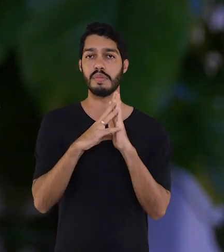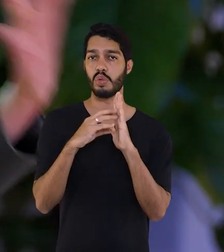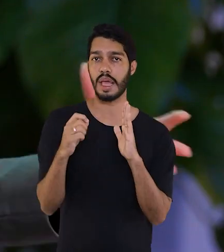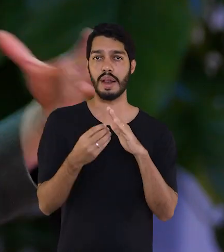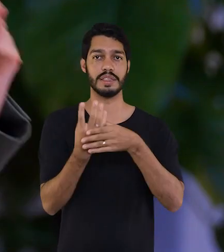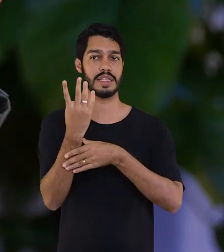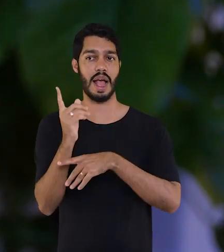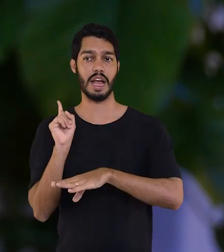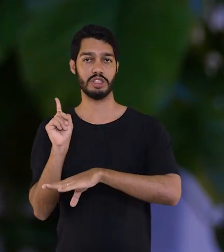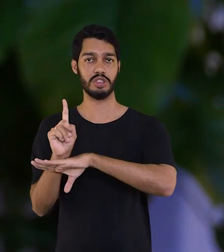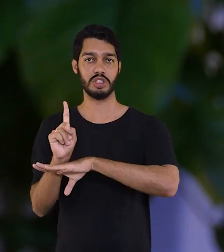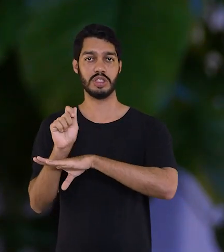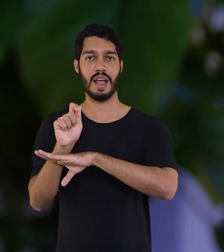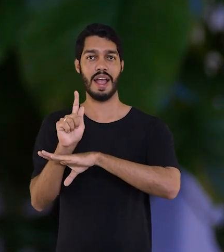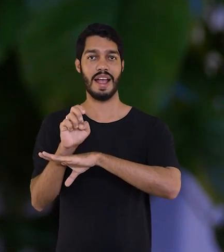e criar agentes e criar